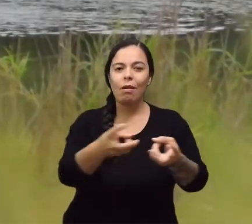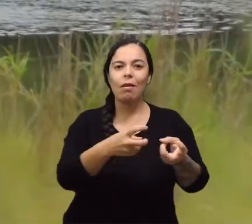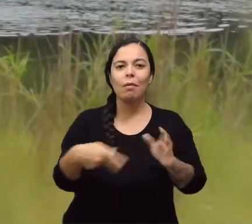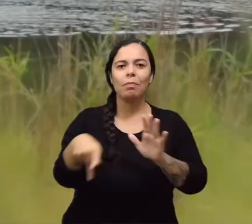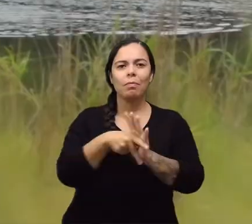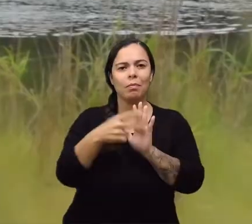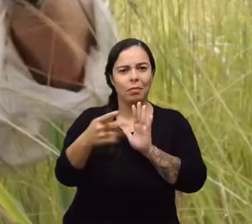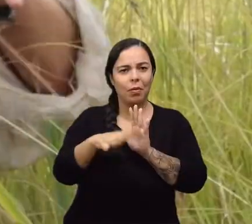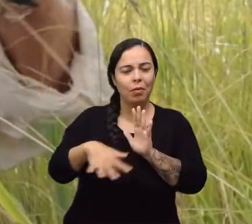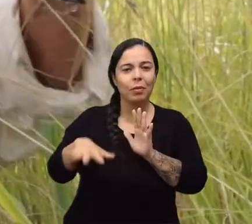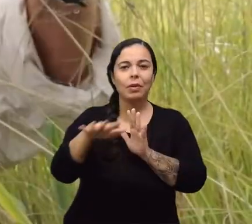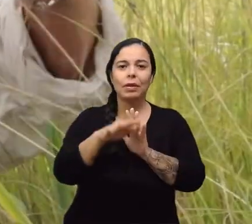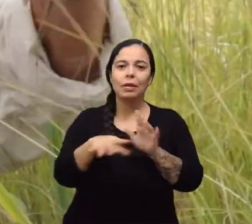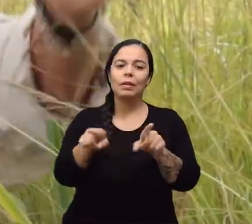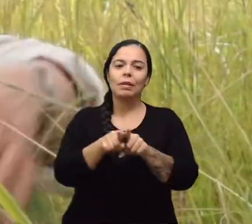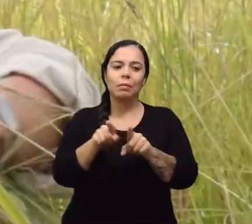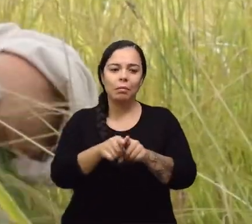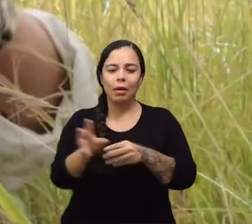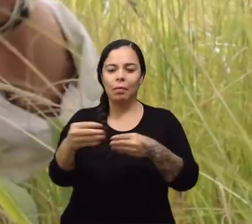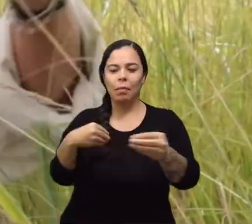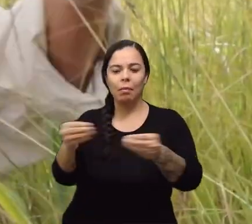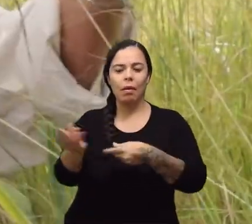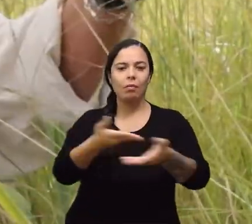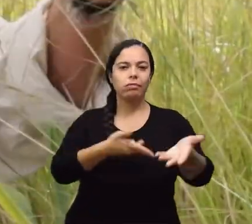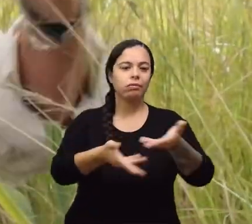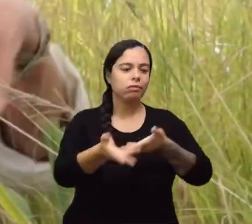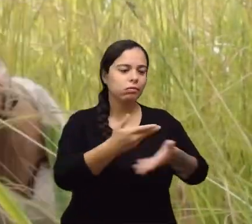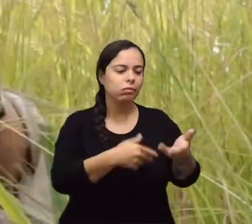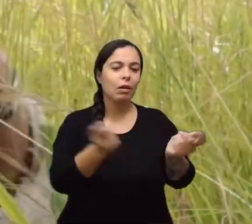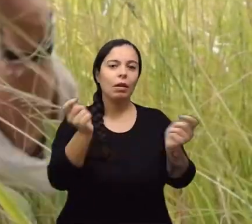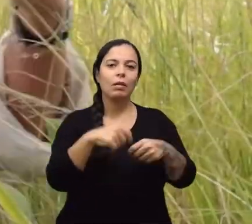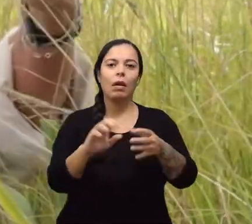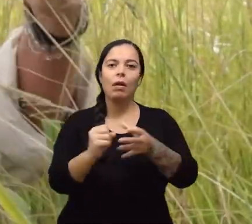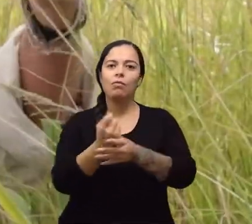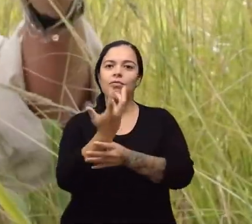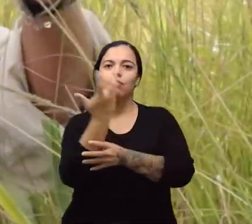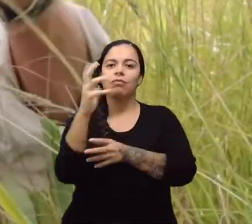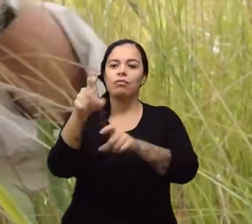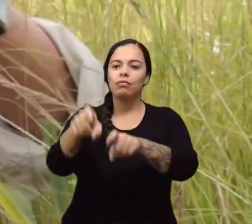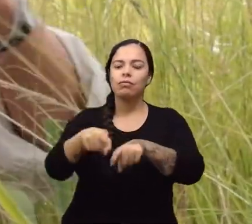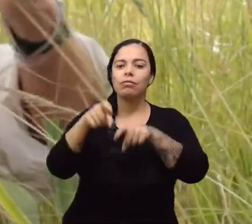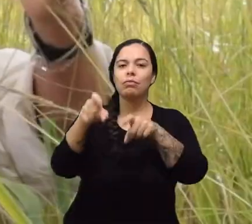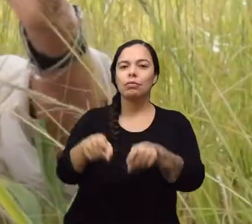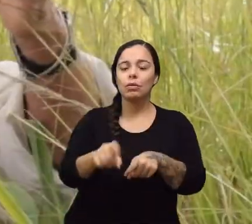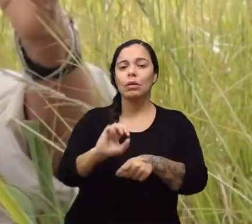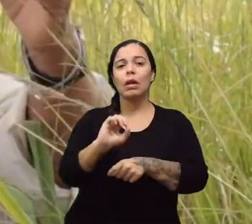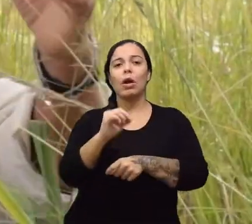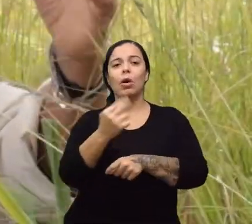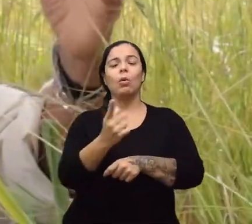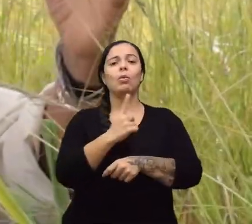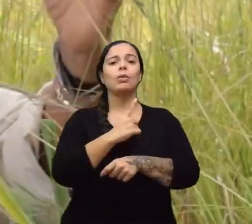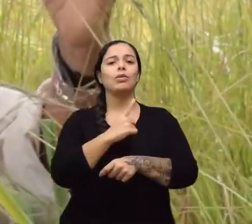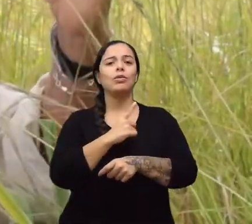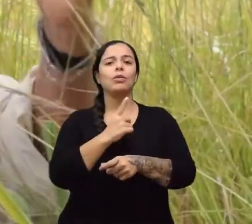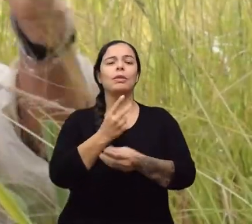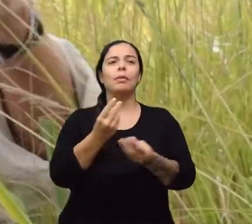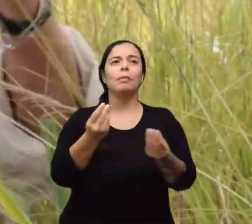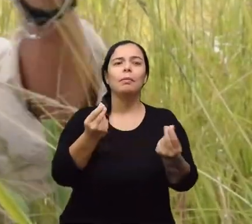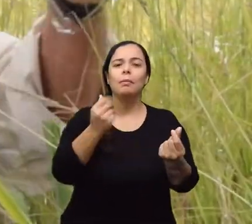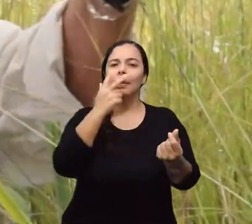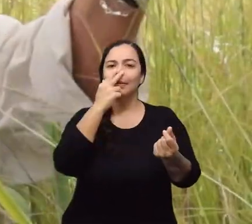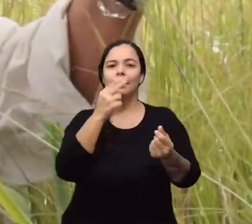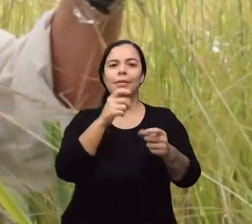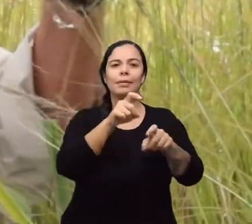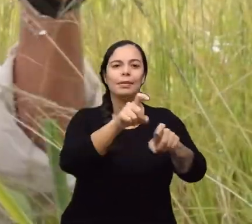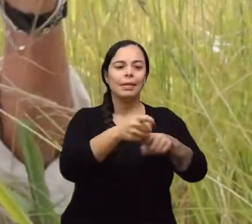daqui, ou que eles manejavam para que eles pudessem frutificar, ou que eles tinham uma espécie de quintal,